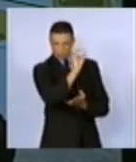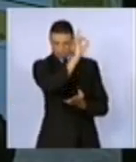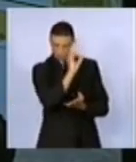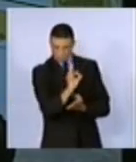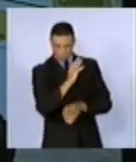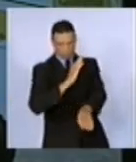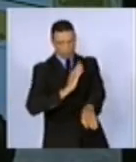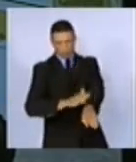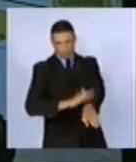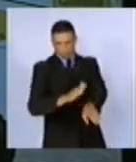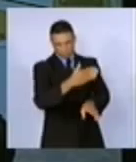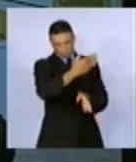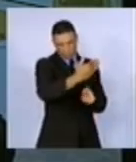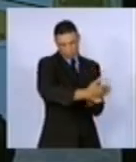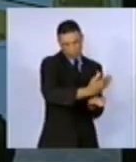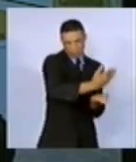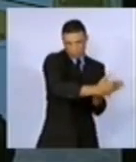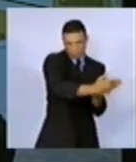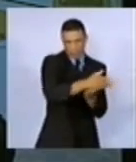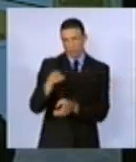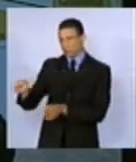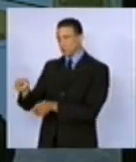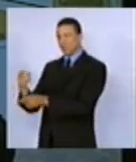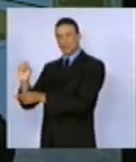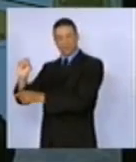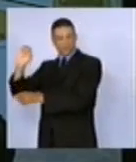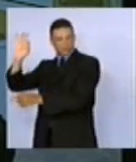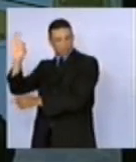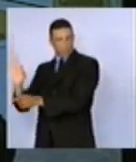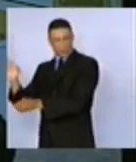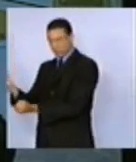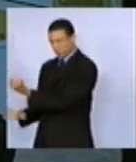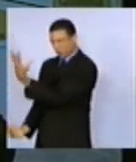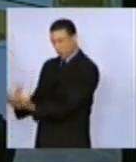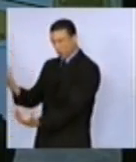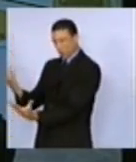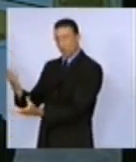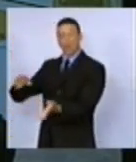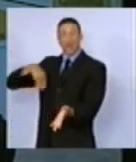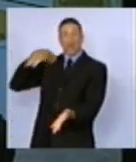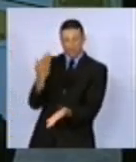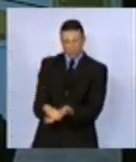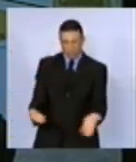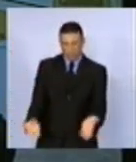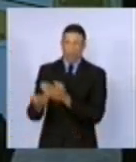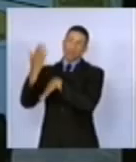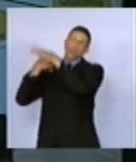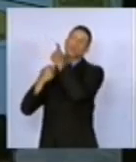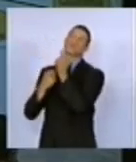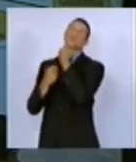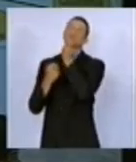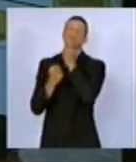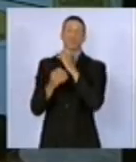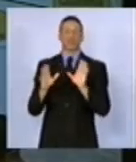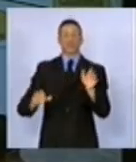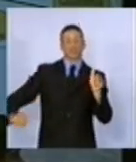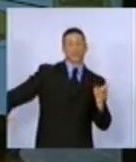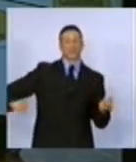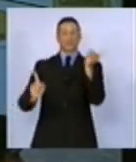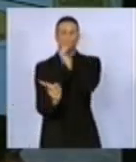crua e 65% de cana queimada e e com os novos dados aí da última safra a gente vê que 72 quase